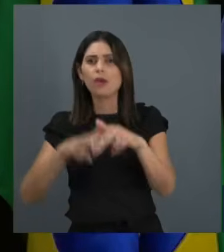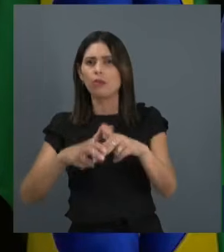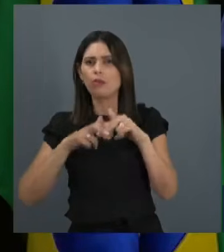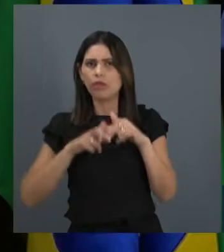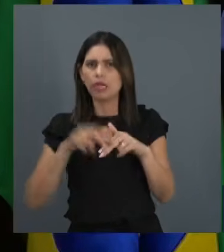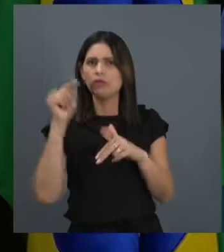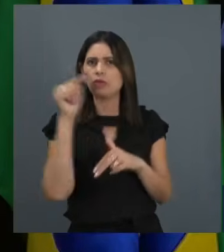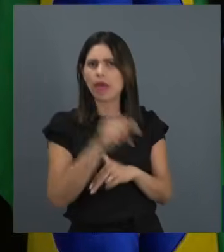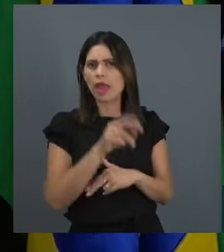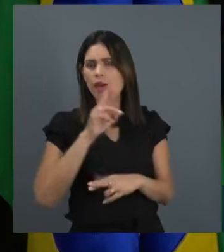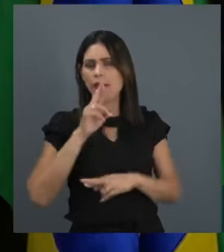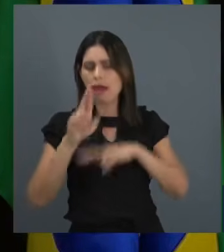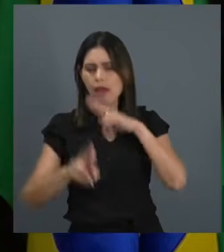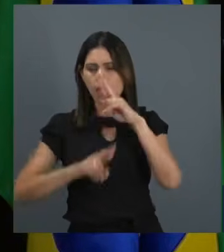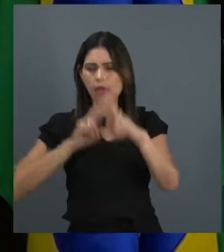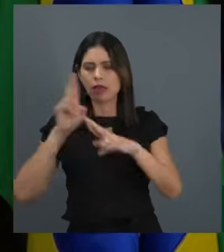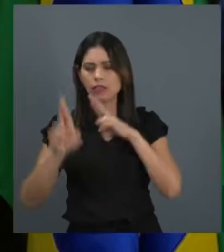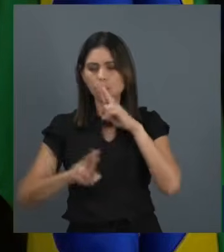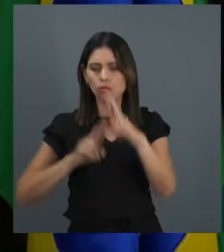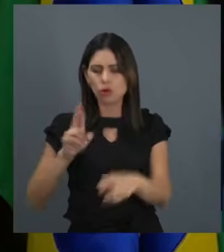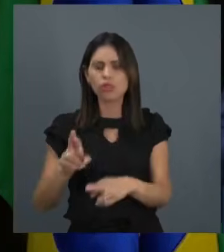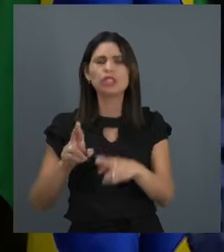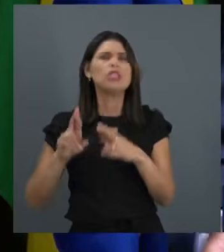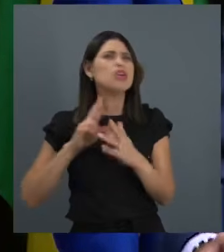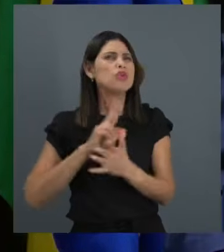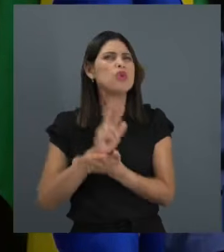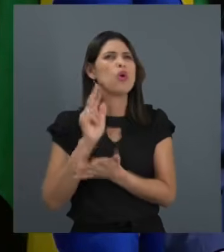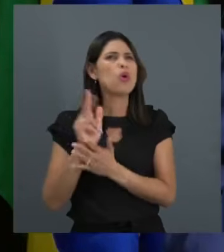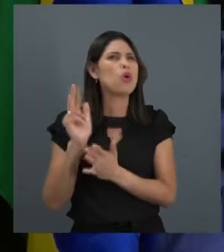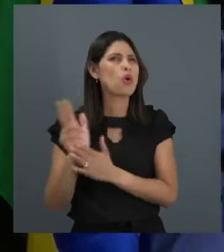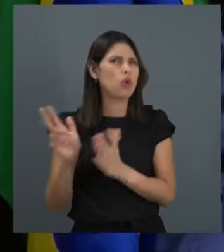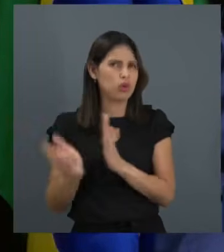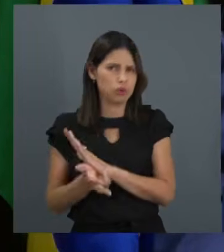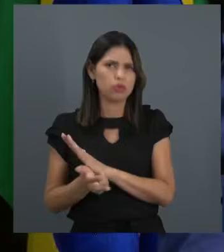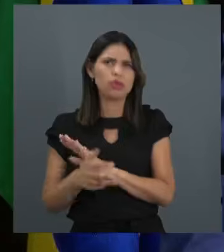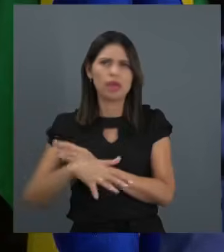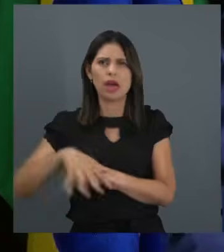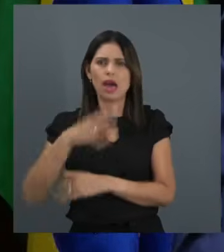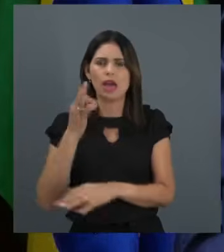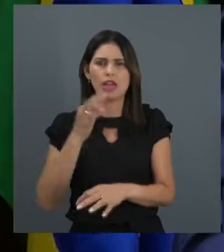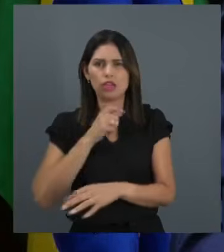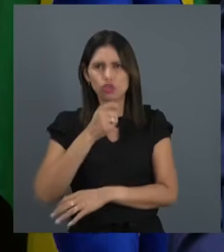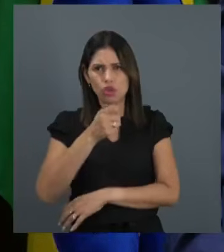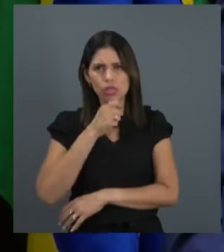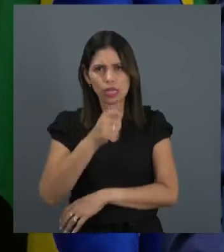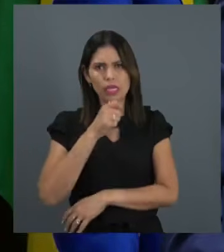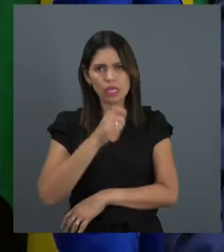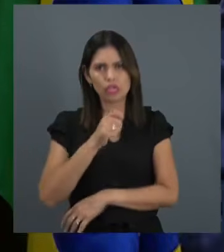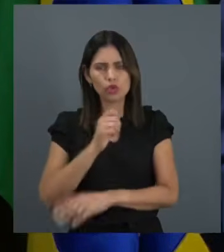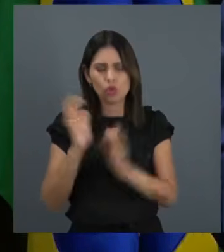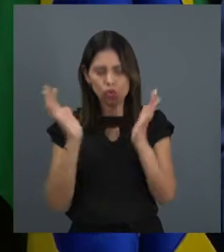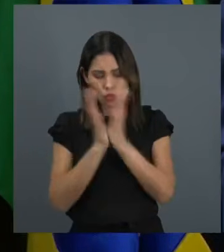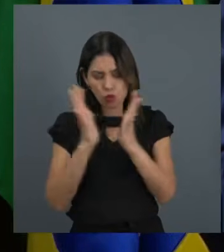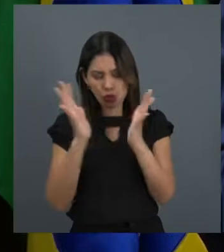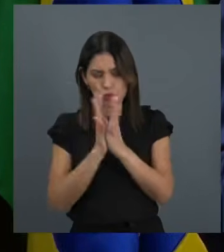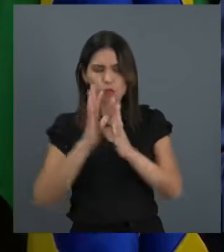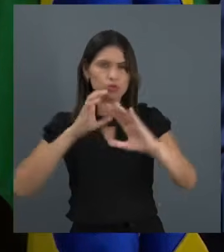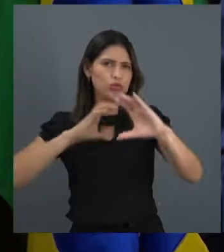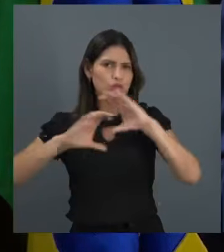responde que encontrou apenas material jornalístico daquele grupo de comunicação.